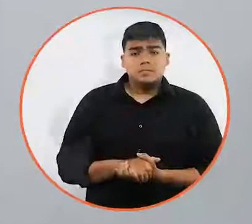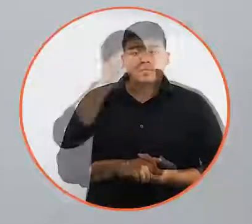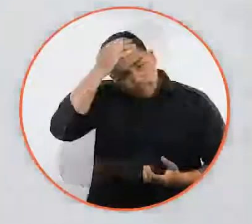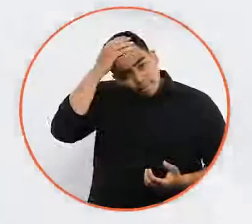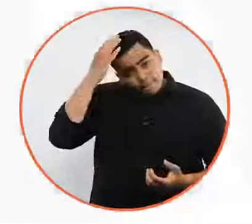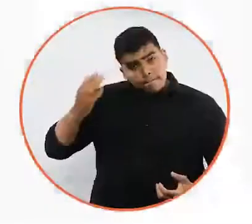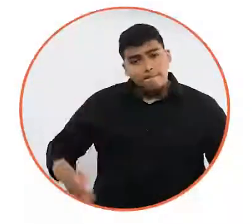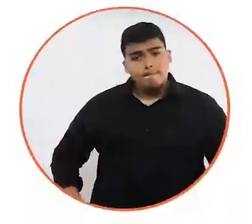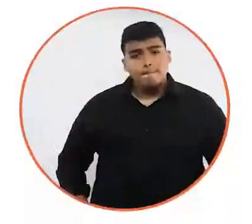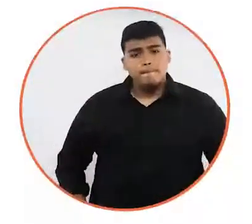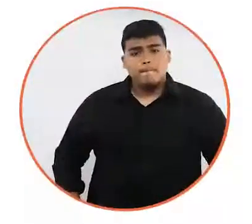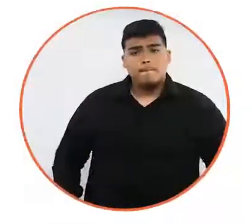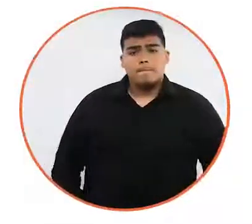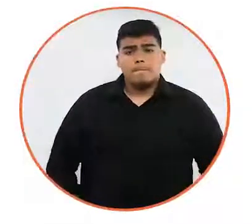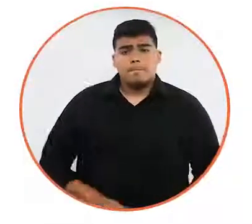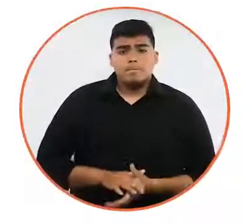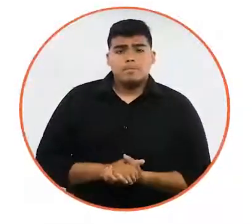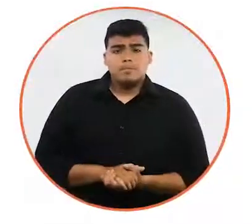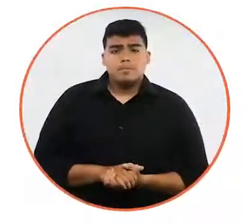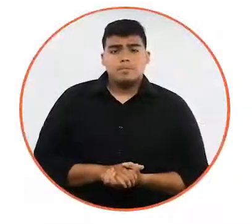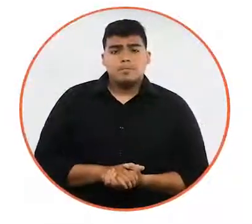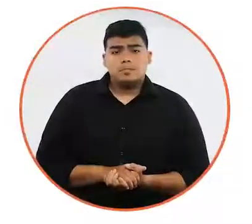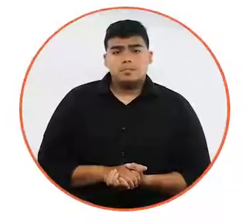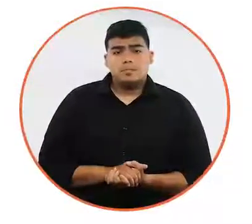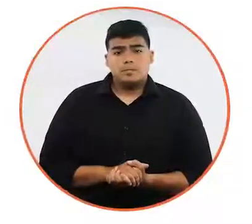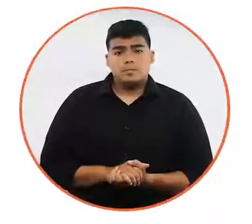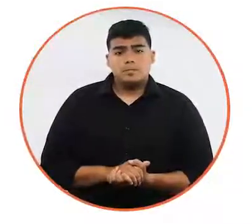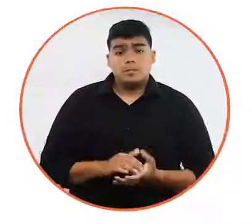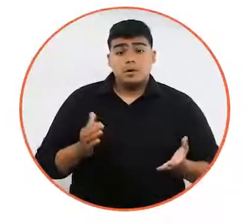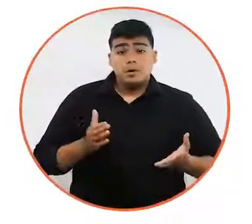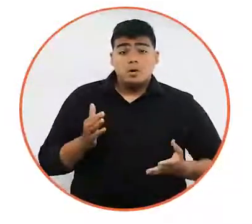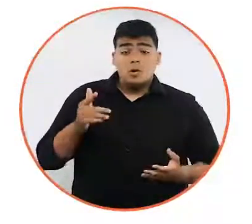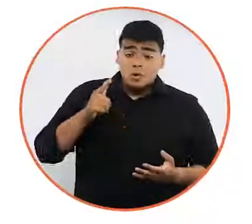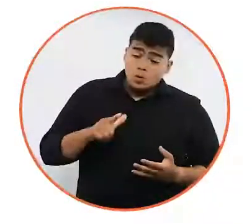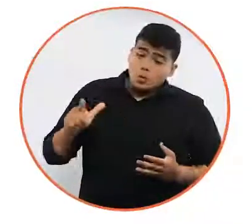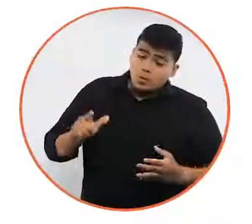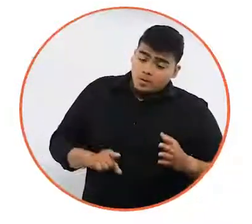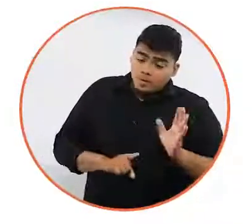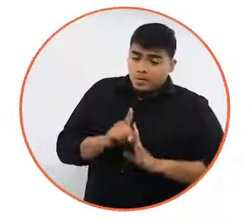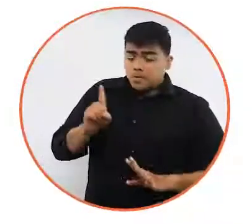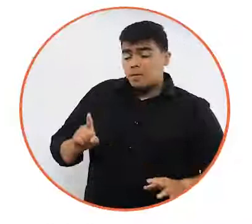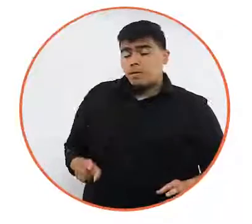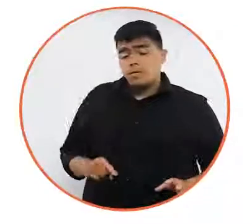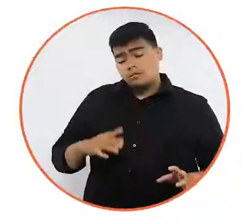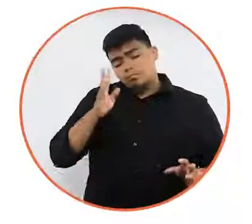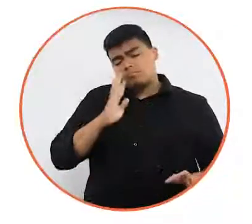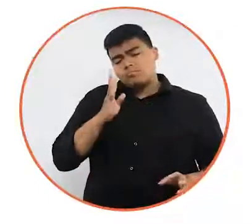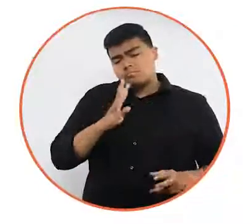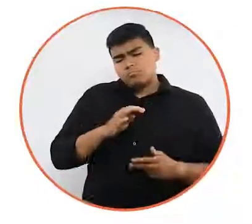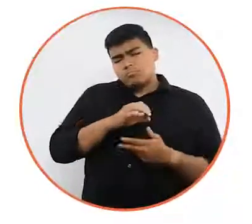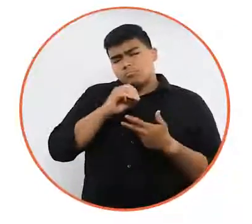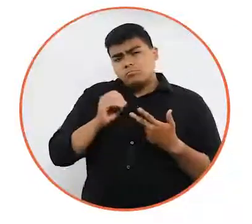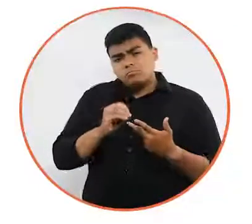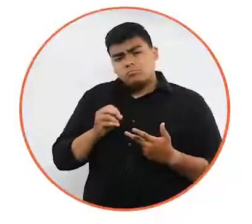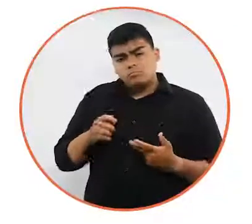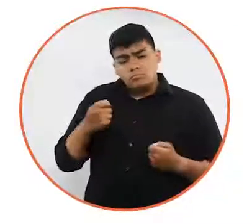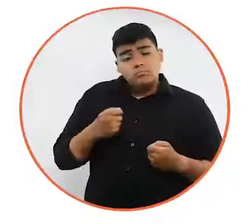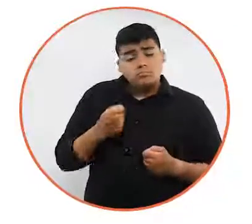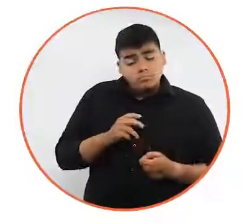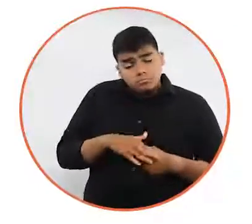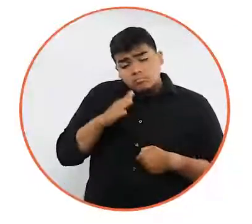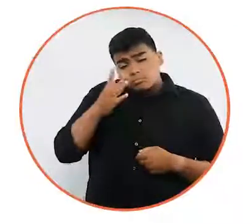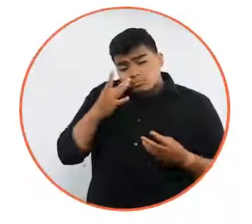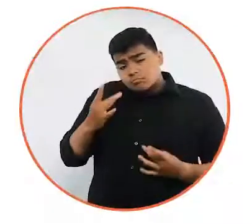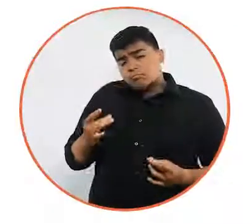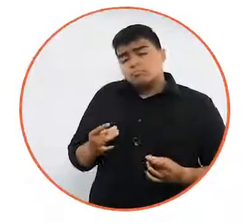simples. Olha só, vamos para outra questão, tá? Uma questão do Enem, questão bem interessante, né? Exigiu um pouco mais de atenção